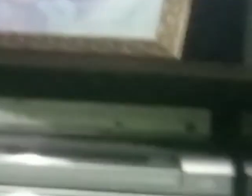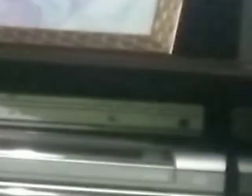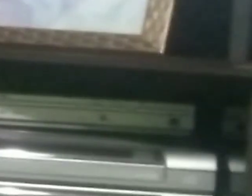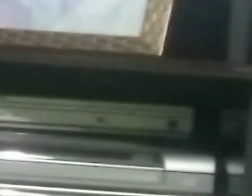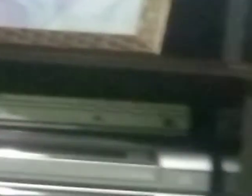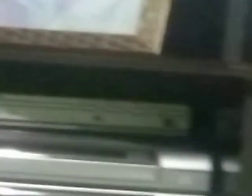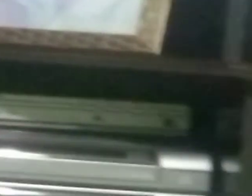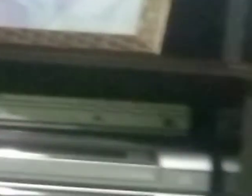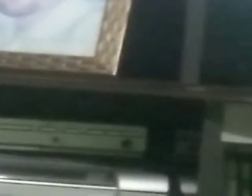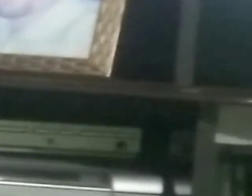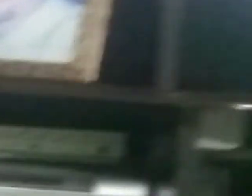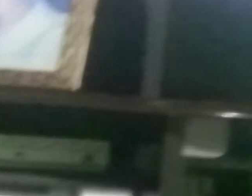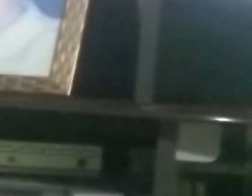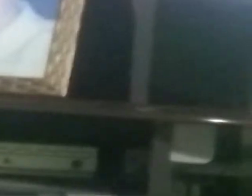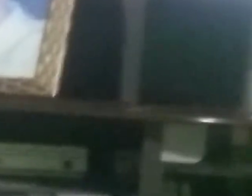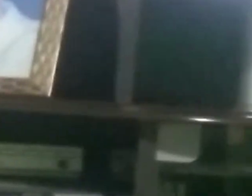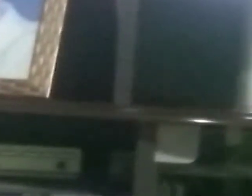de ti.